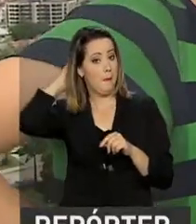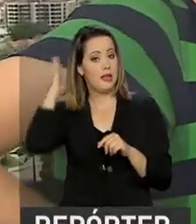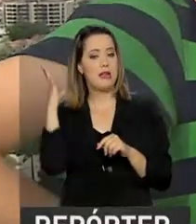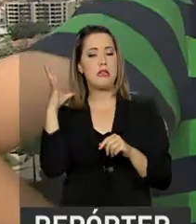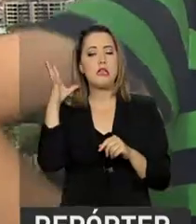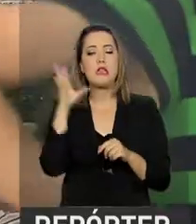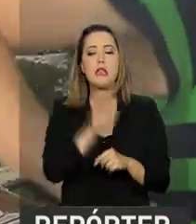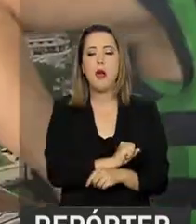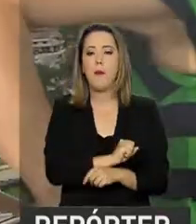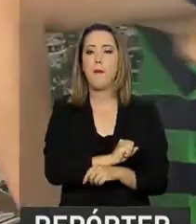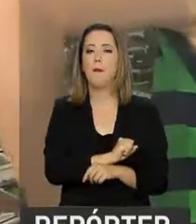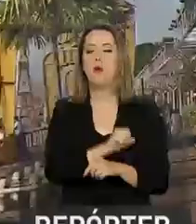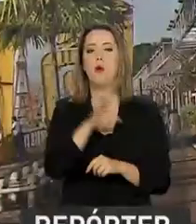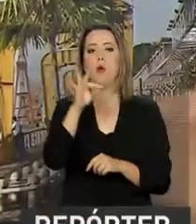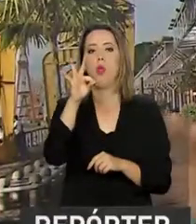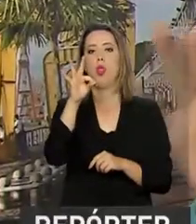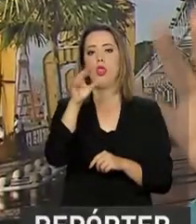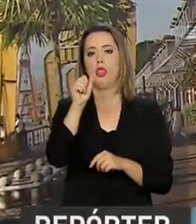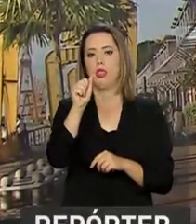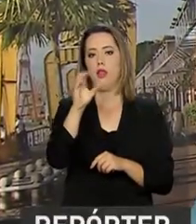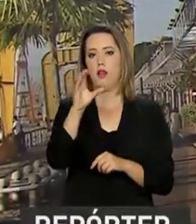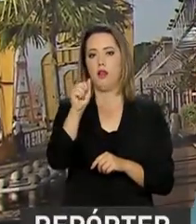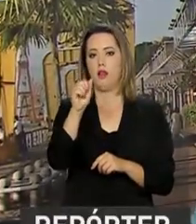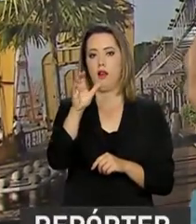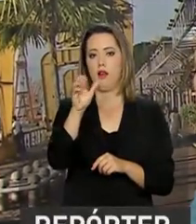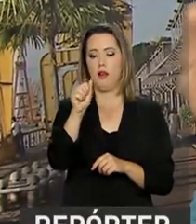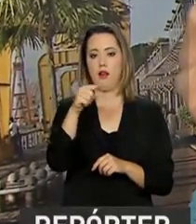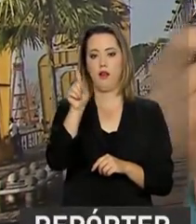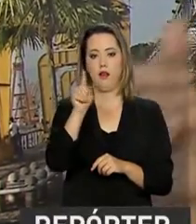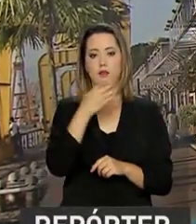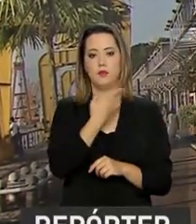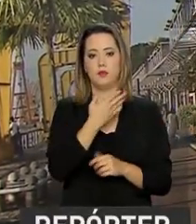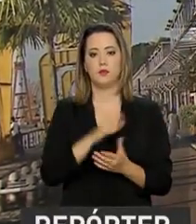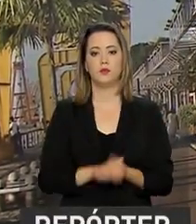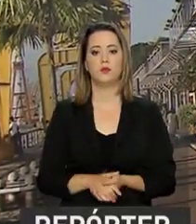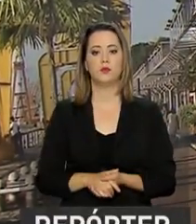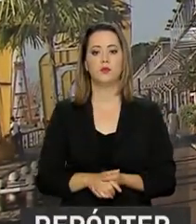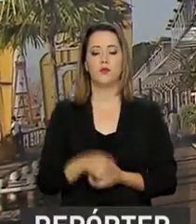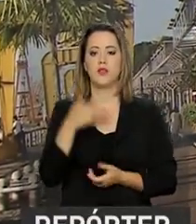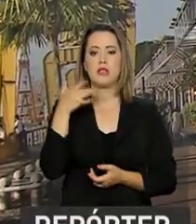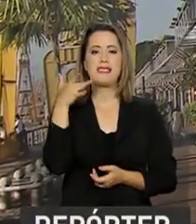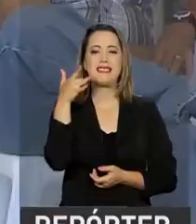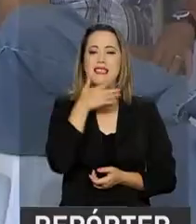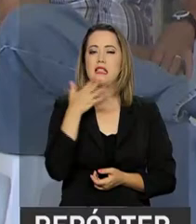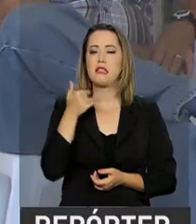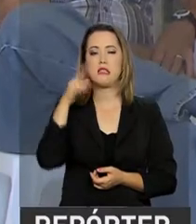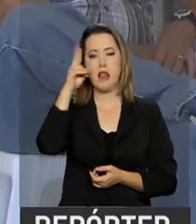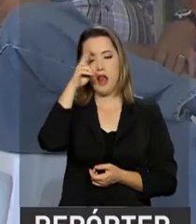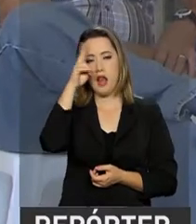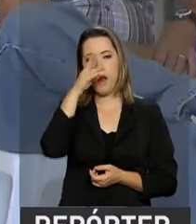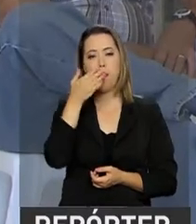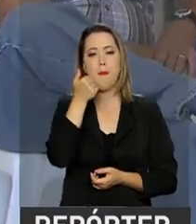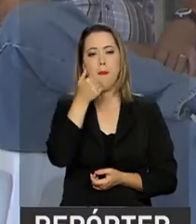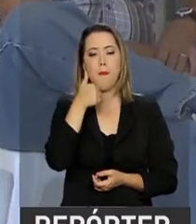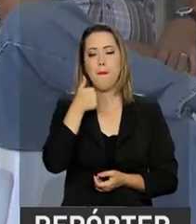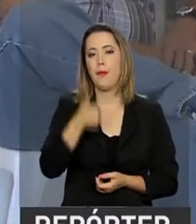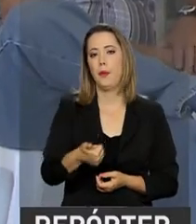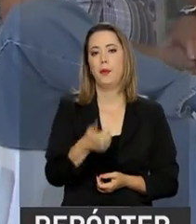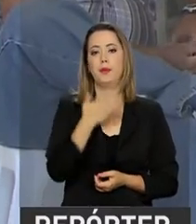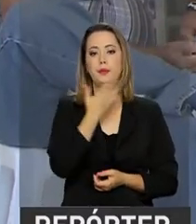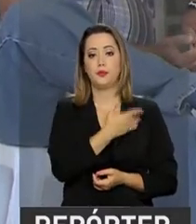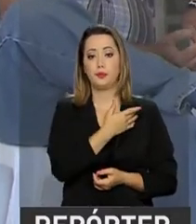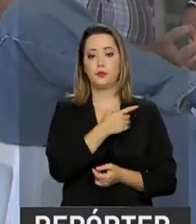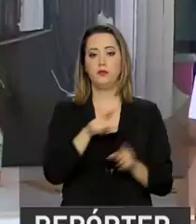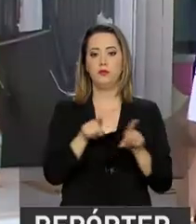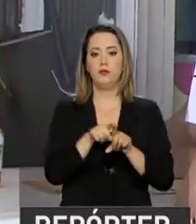apaixonou pelo tacacá e e essa memória a sensação de comida é muito diferente para maior paraense de origem